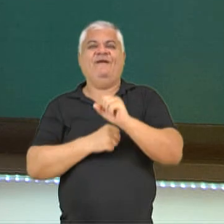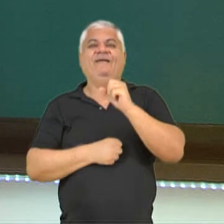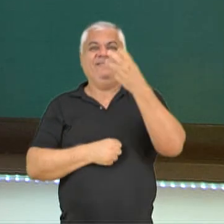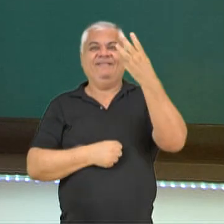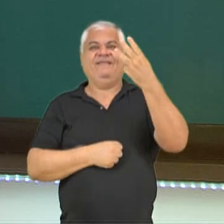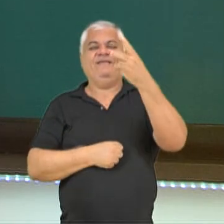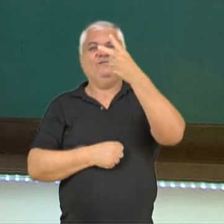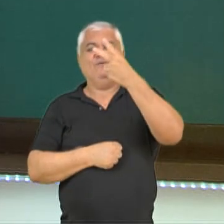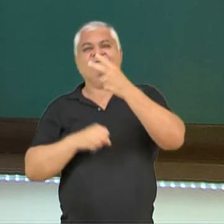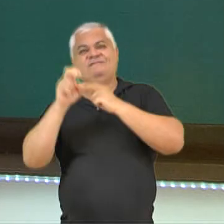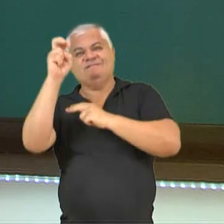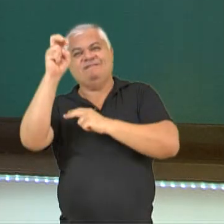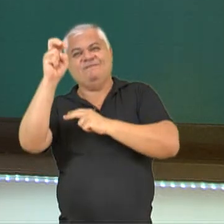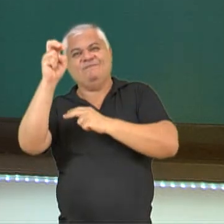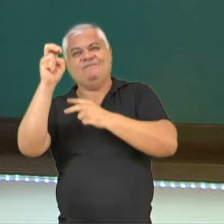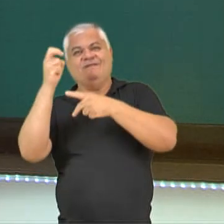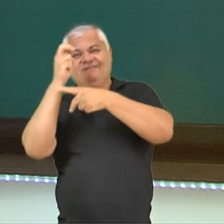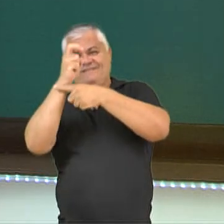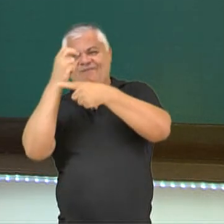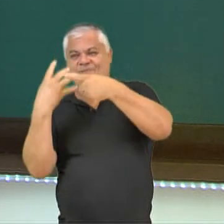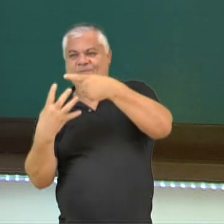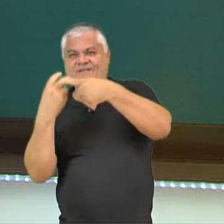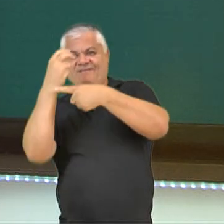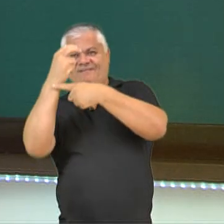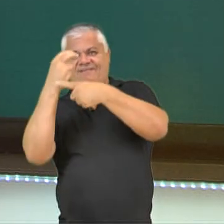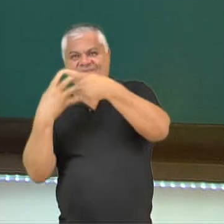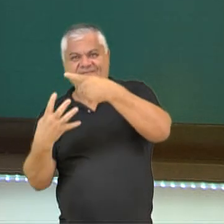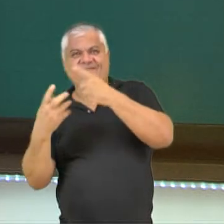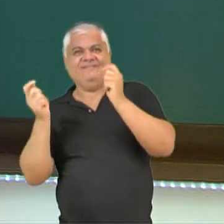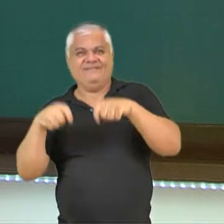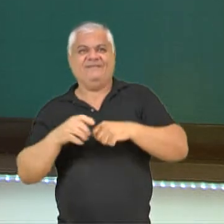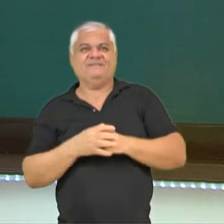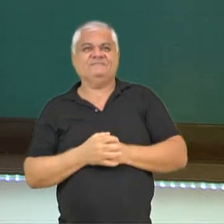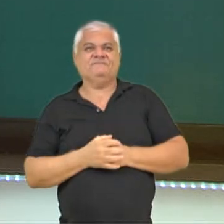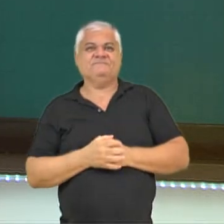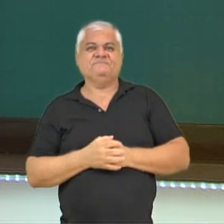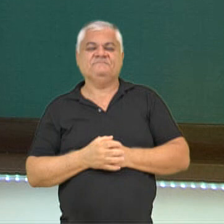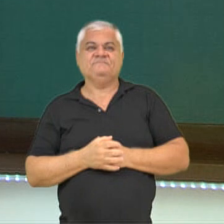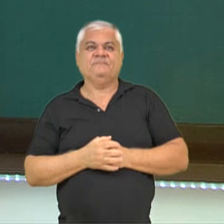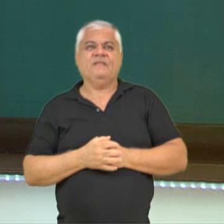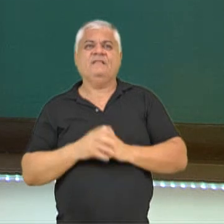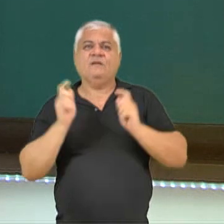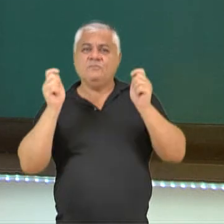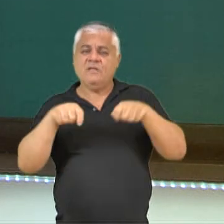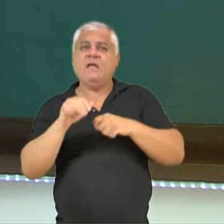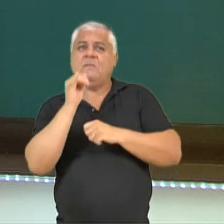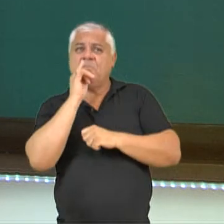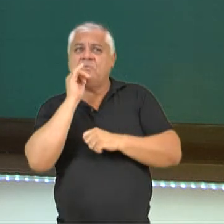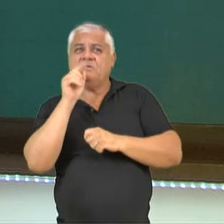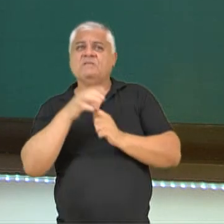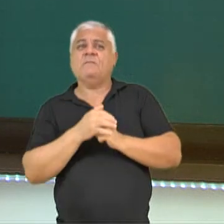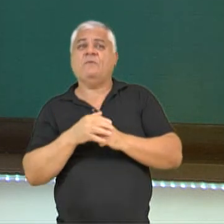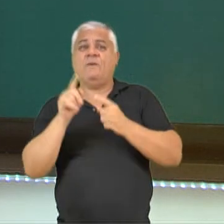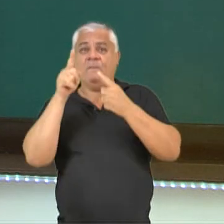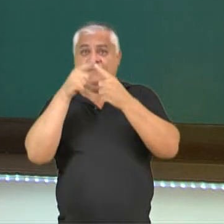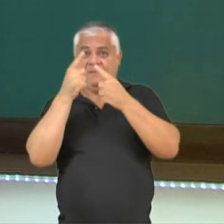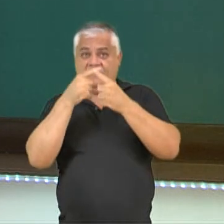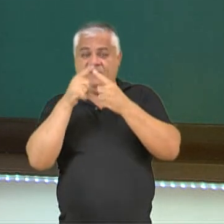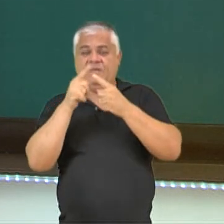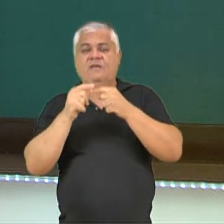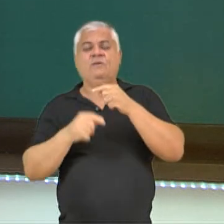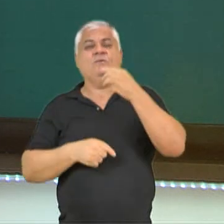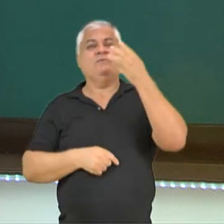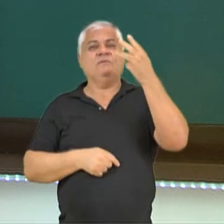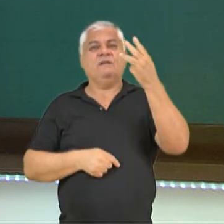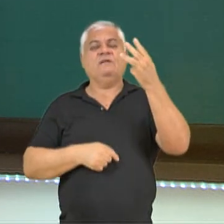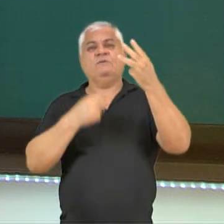4 elevado à quinta potência. Pode sim, em algumas situações você pode sim resolver esse, resolve esse outro e